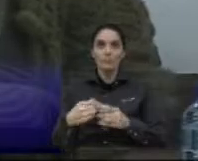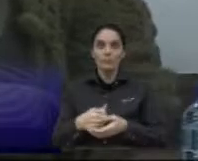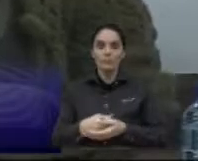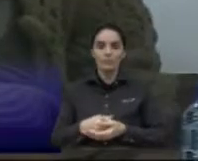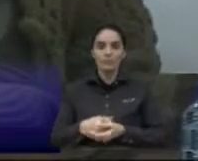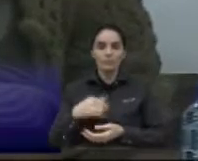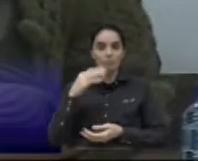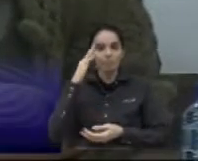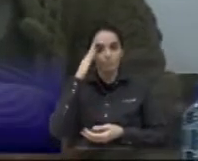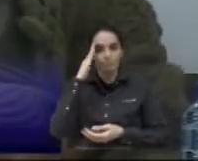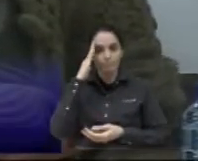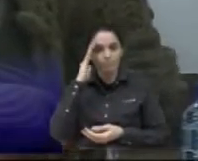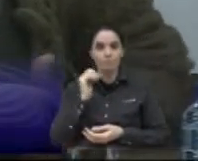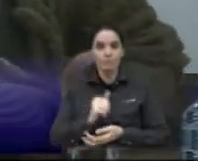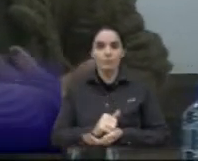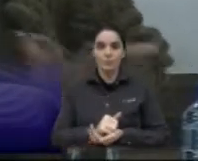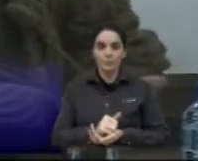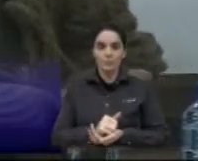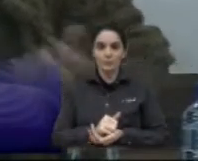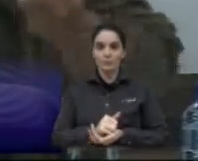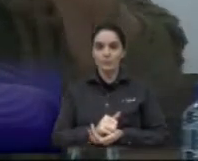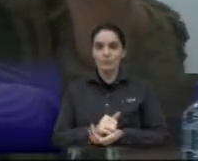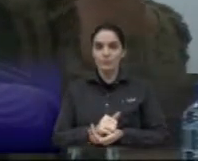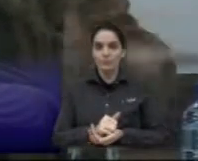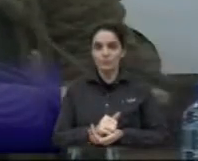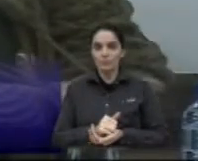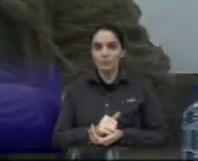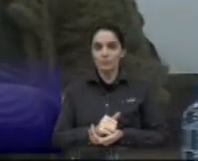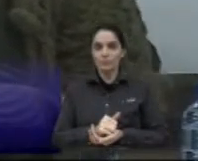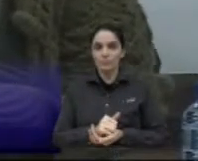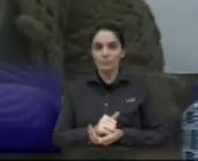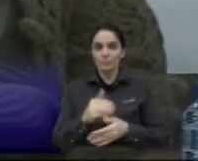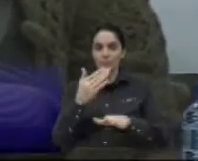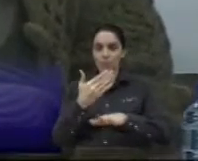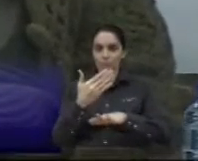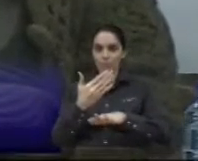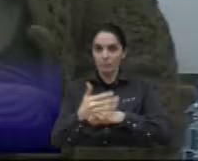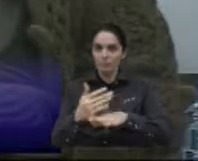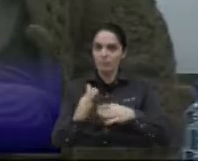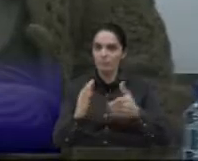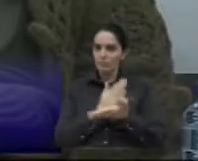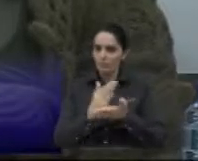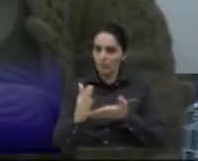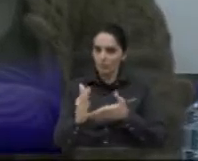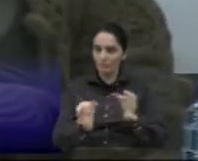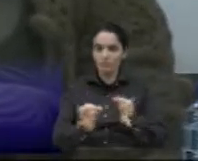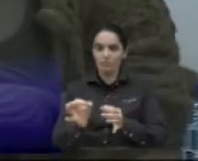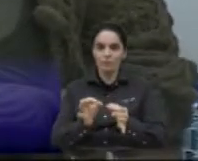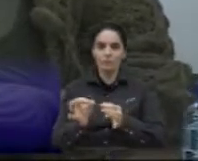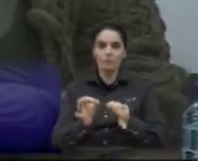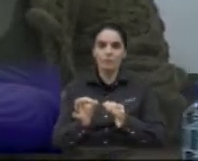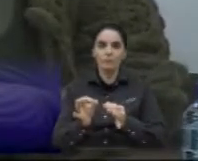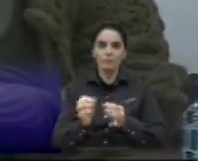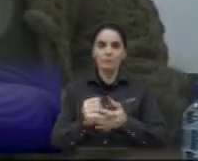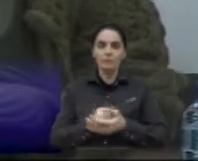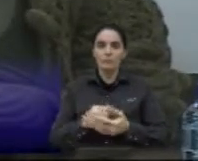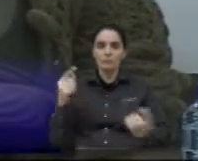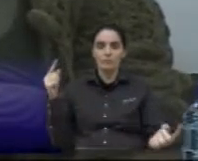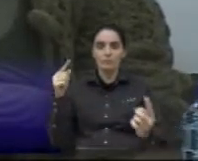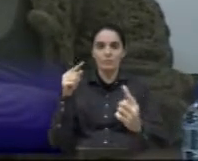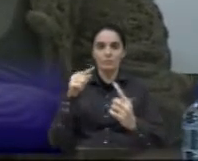uma dificuldade muito grande de se colocar em prática esse projeto, que visava, na